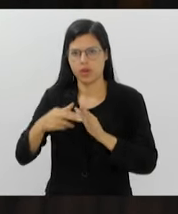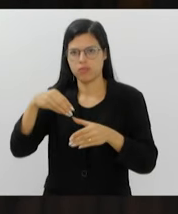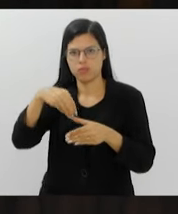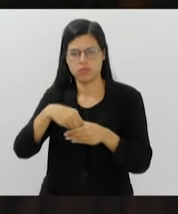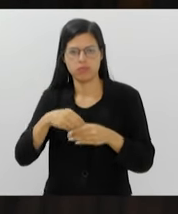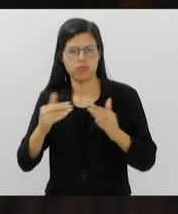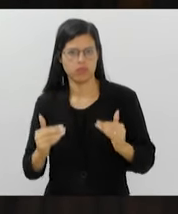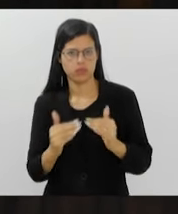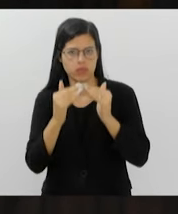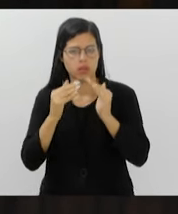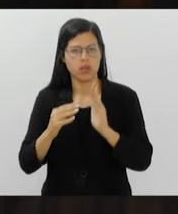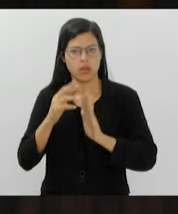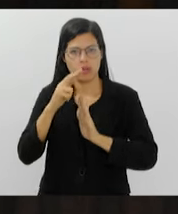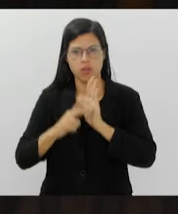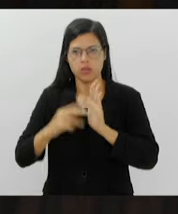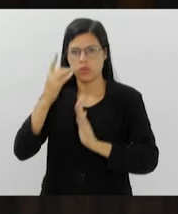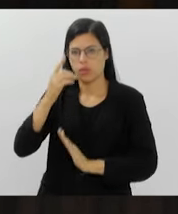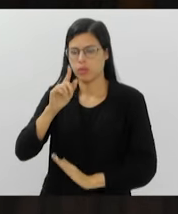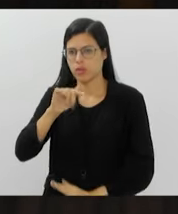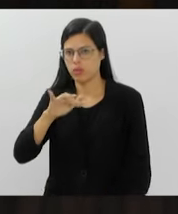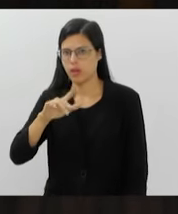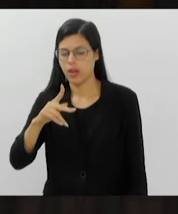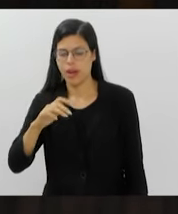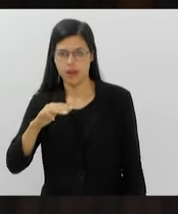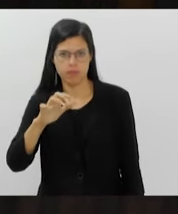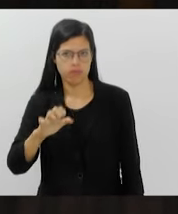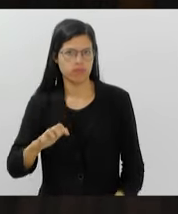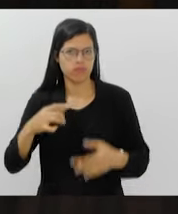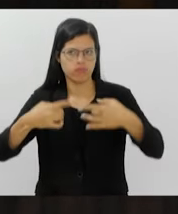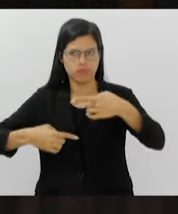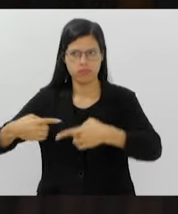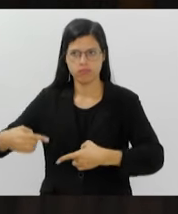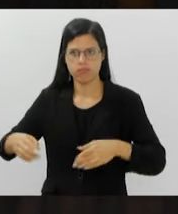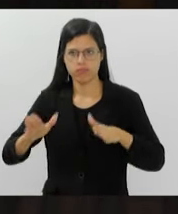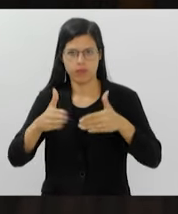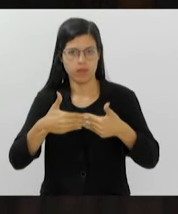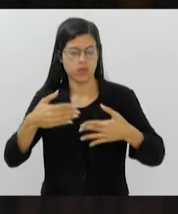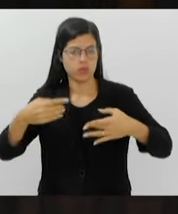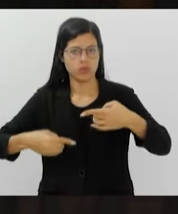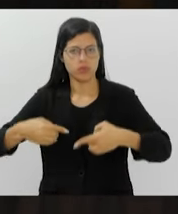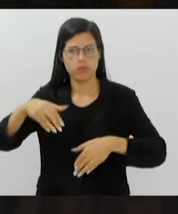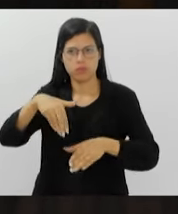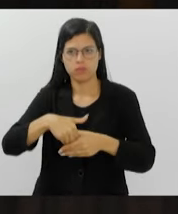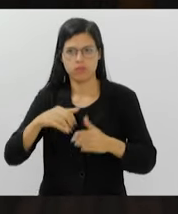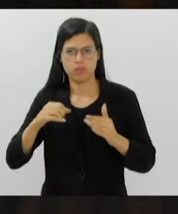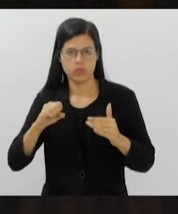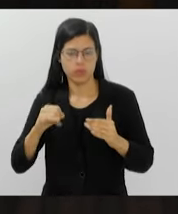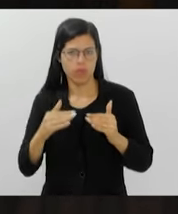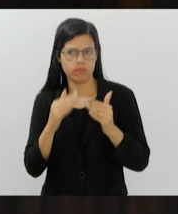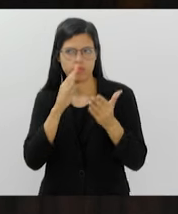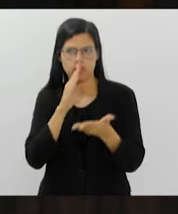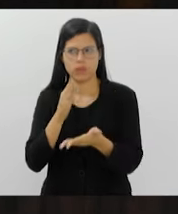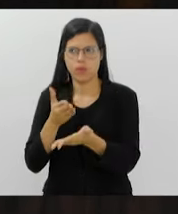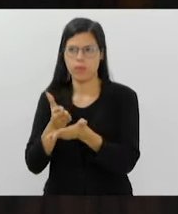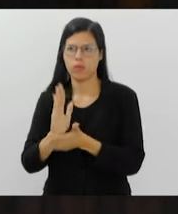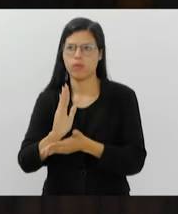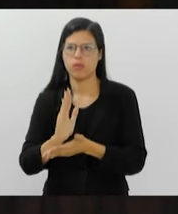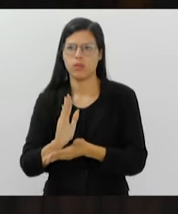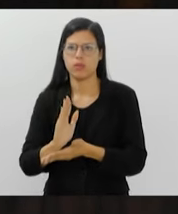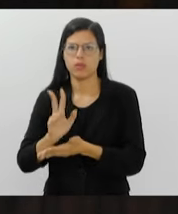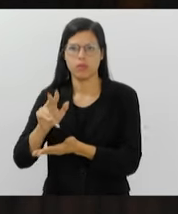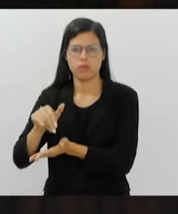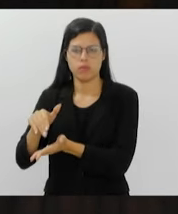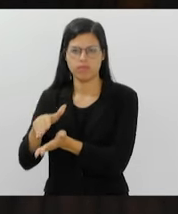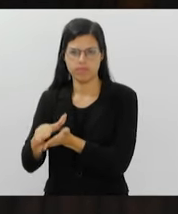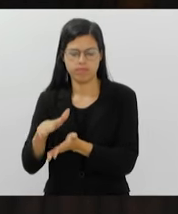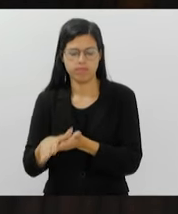Guilherme Delaroli. Em discussão. Não havendo quem queira discutir, encerrada a discussão e votação. Senhores que aprovam, permaneçam como estão. Aprovado, vai a